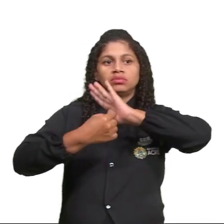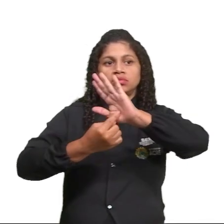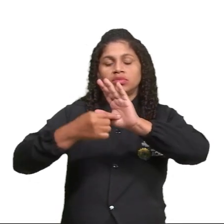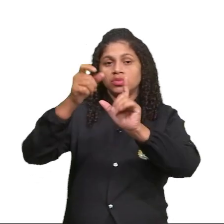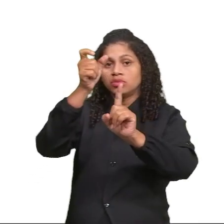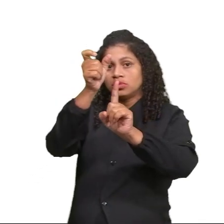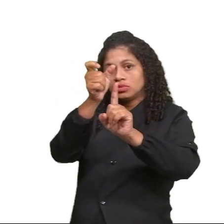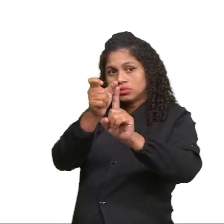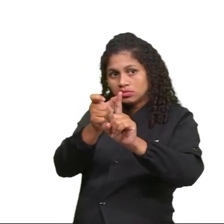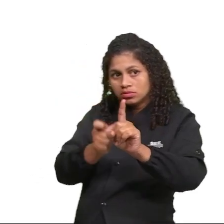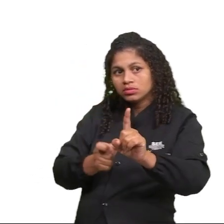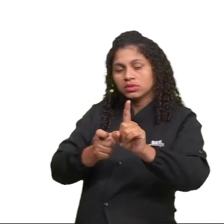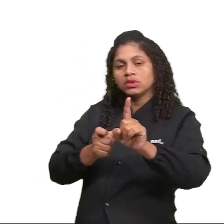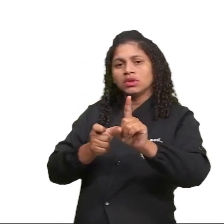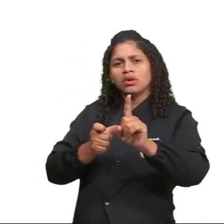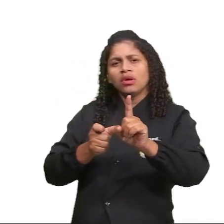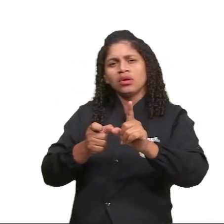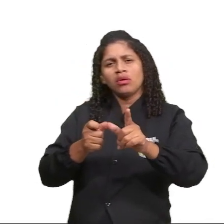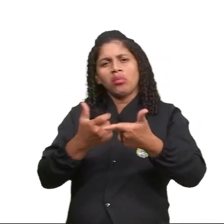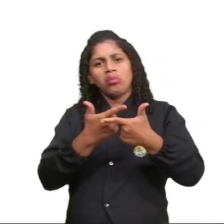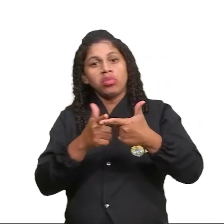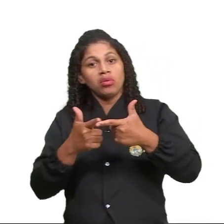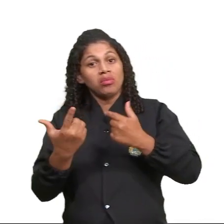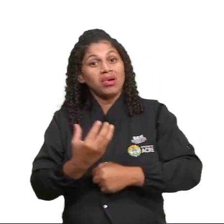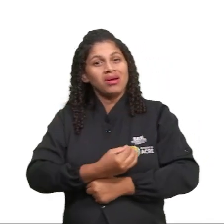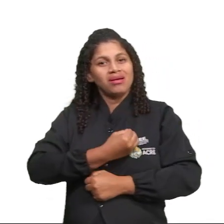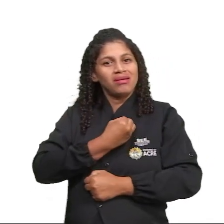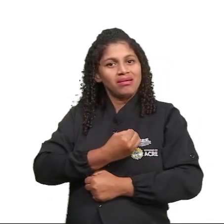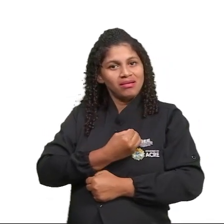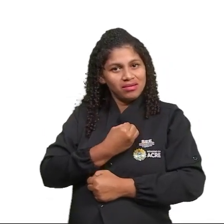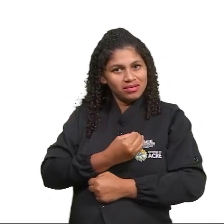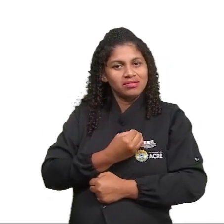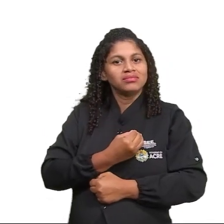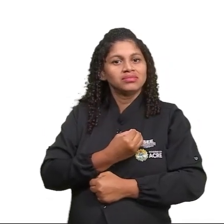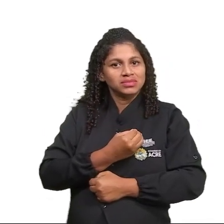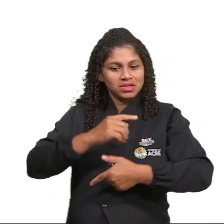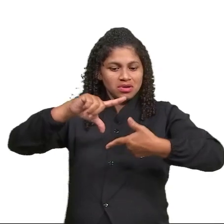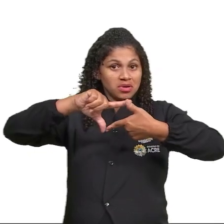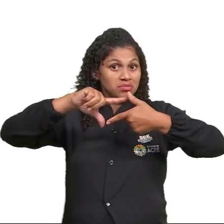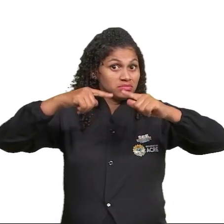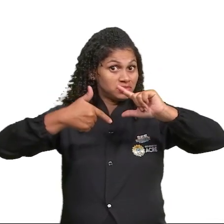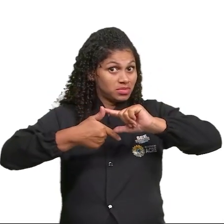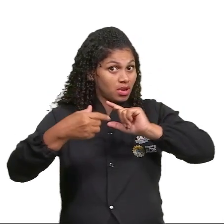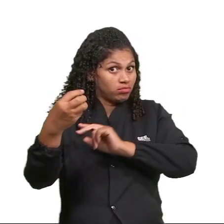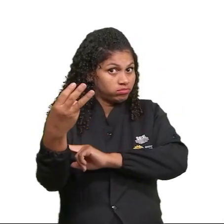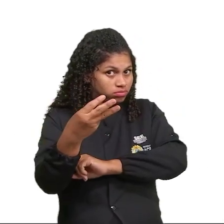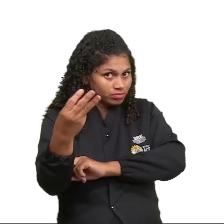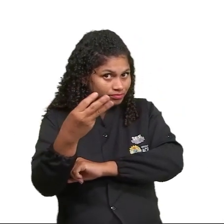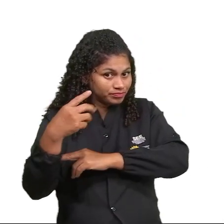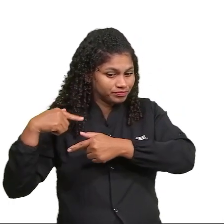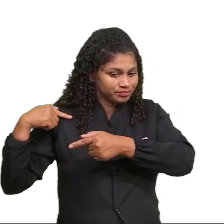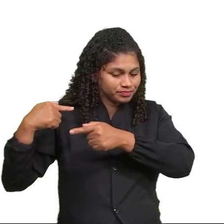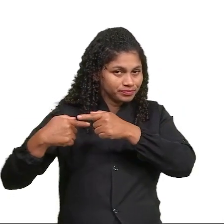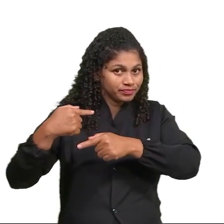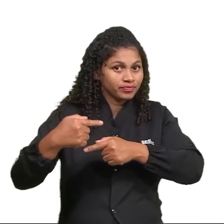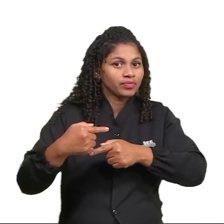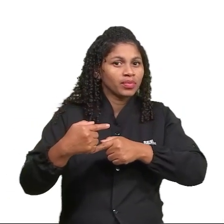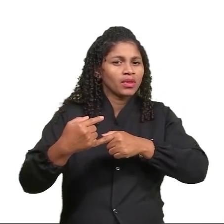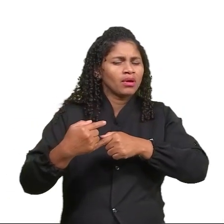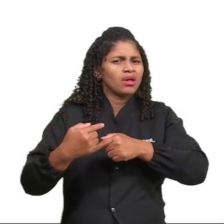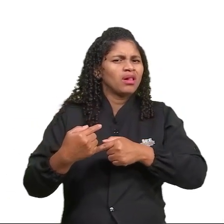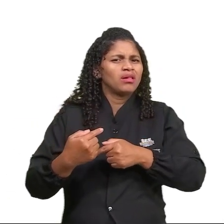questões existenciais. Olha que interessante. Modernismo terceira geração. Questões